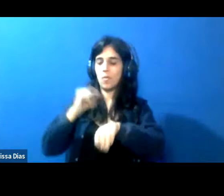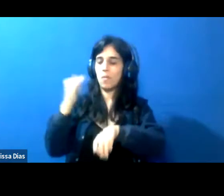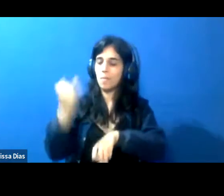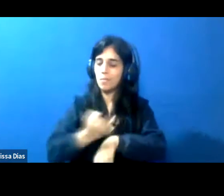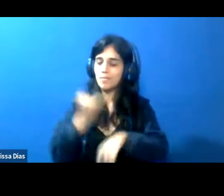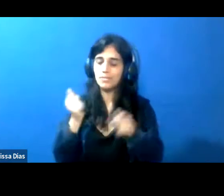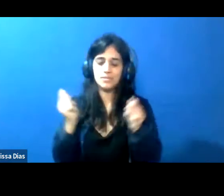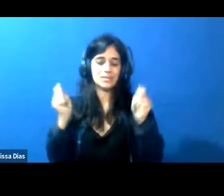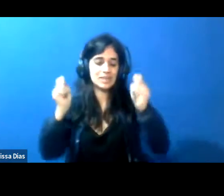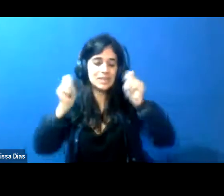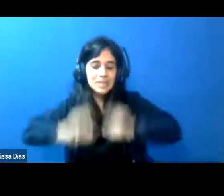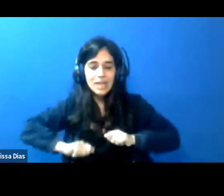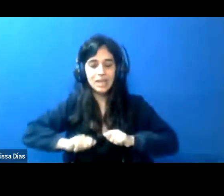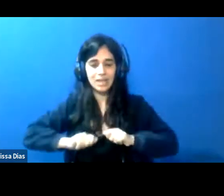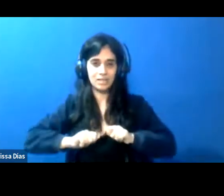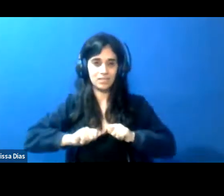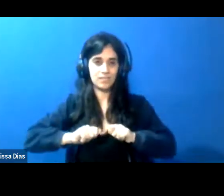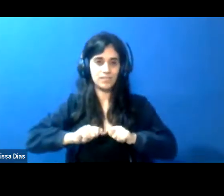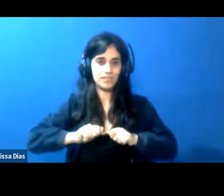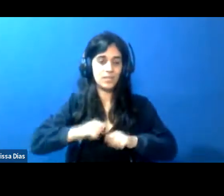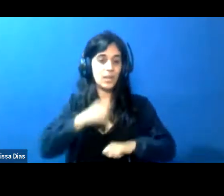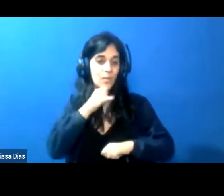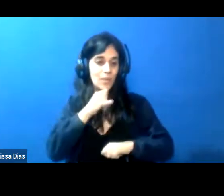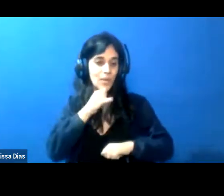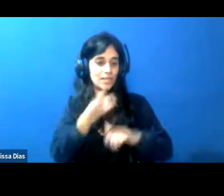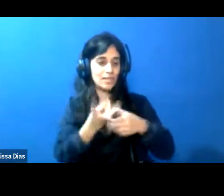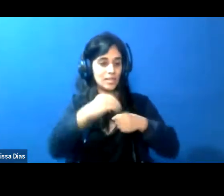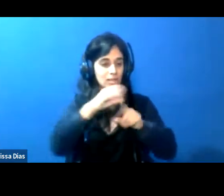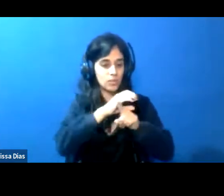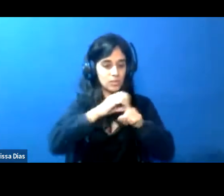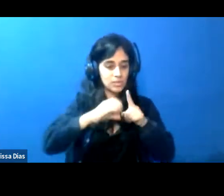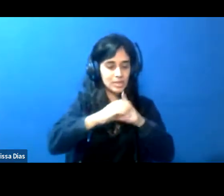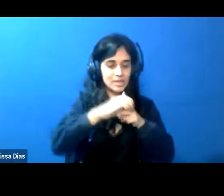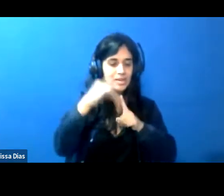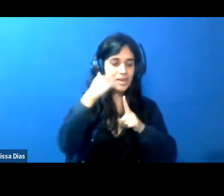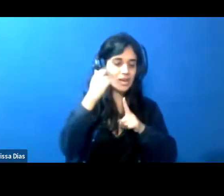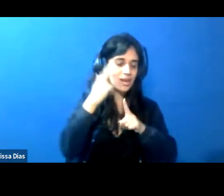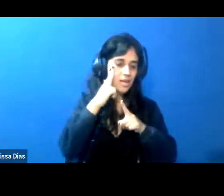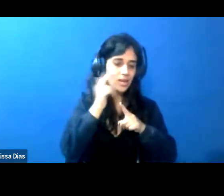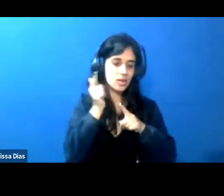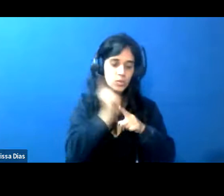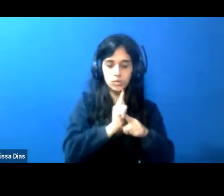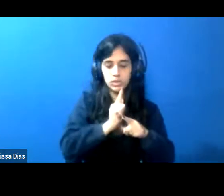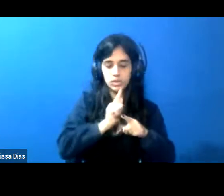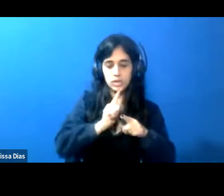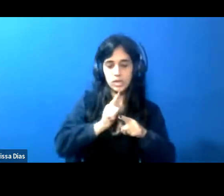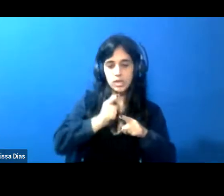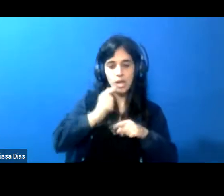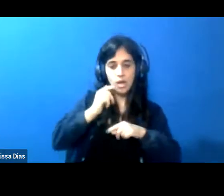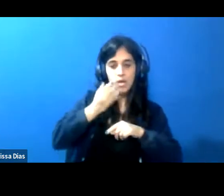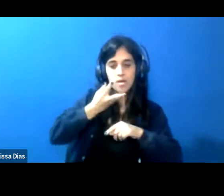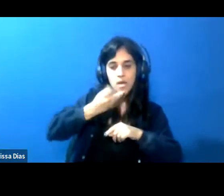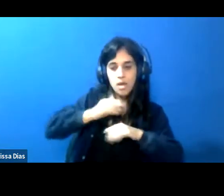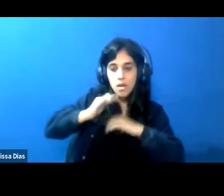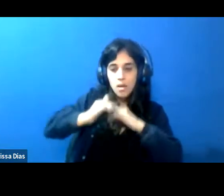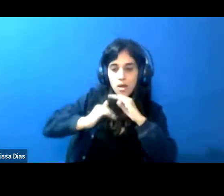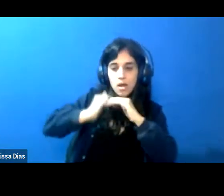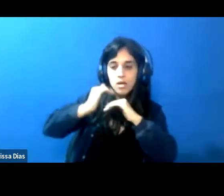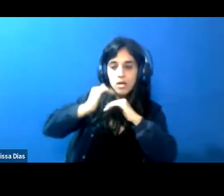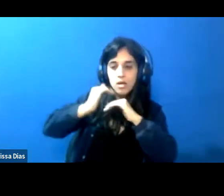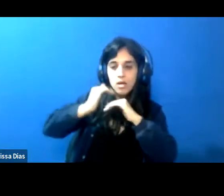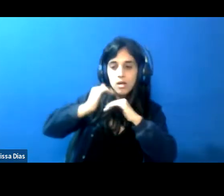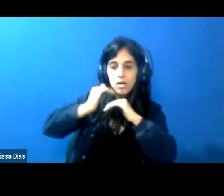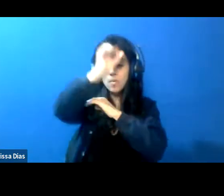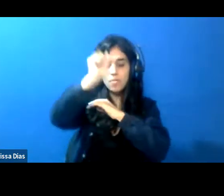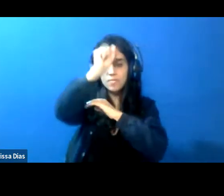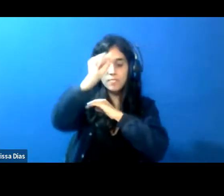possibilitar que pessoas quilombolas, pessoas negras quilombolas, possam avançar nos direitos, né? Principalmente aquilo que a